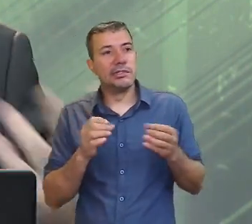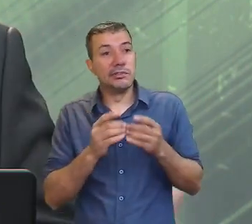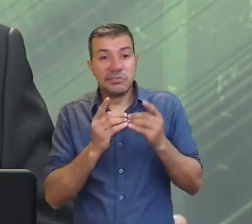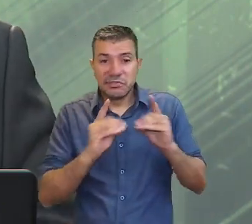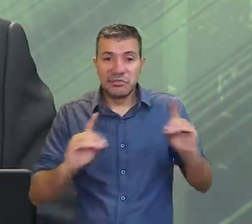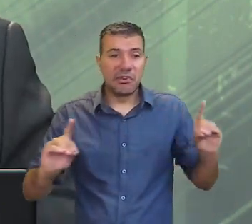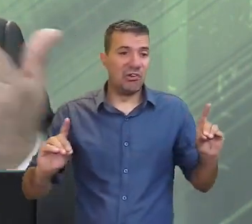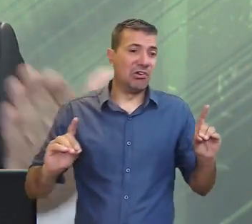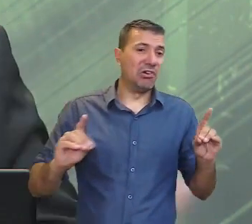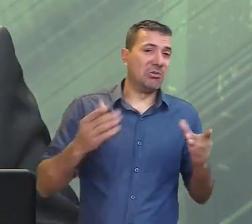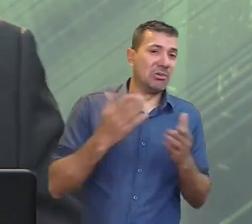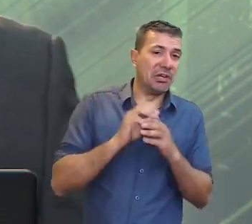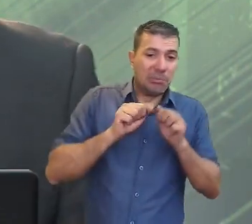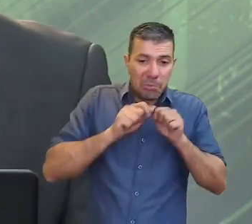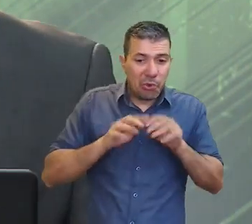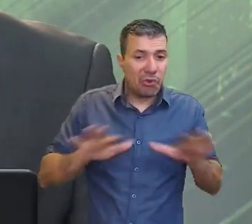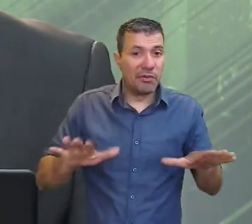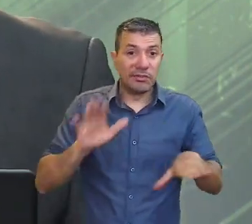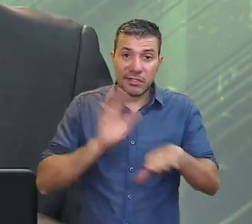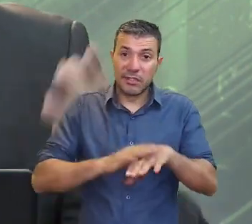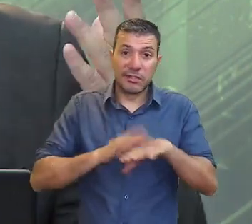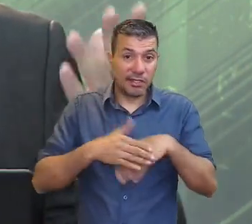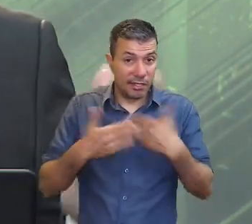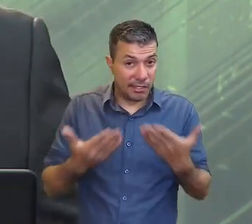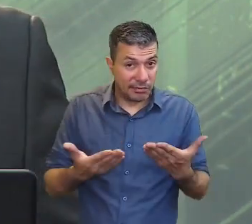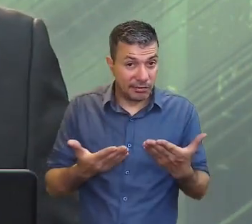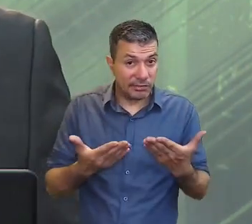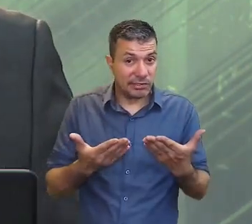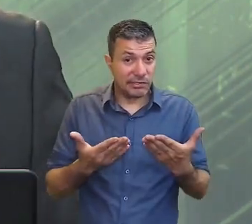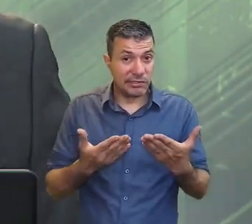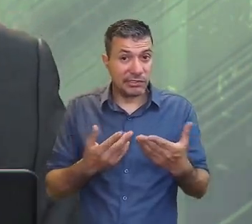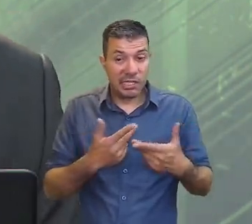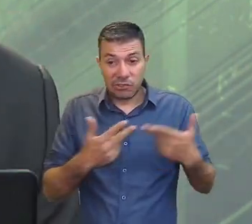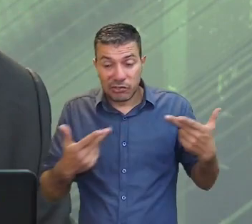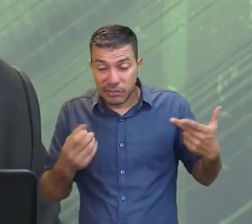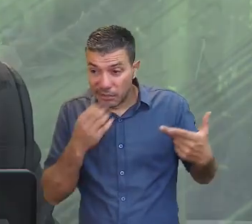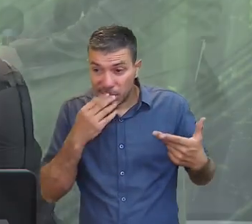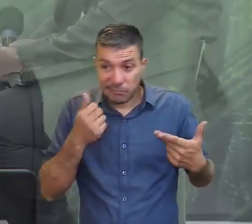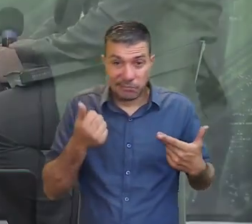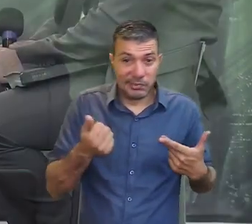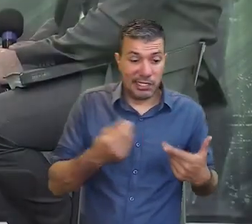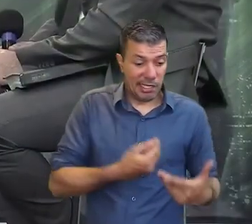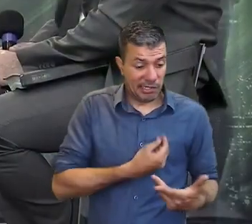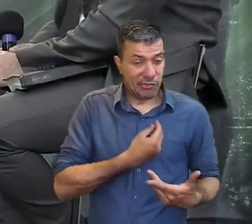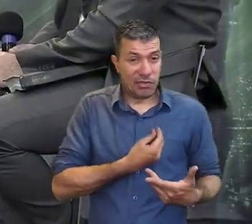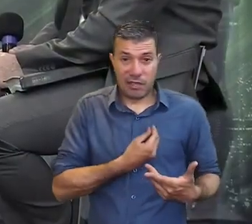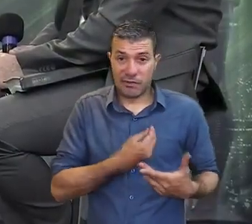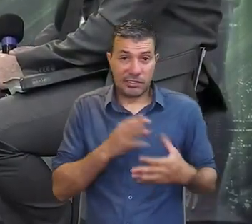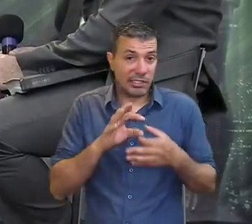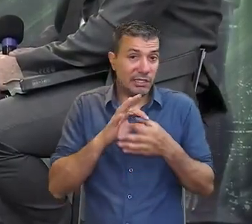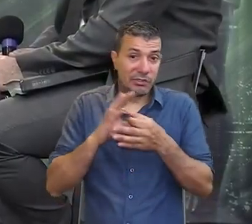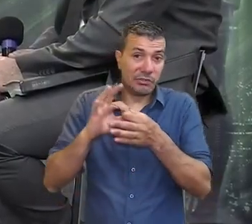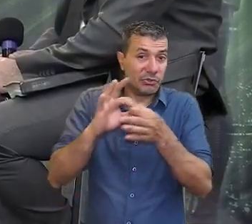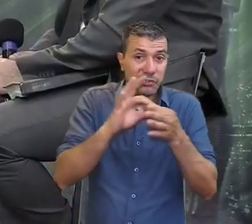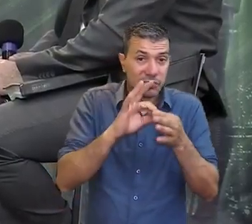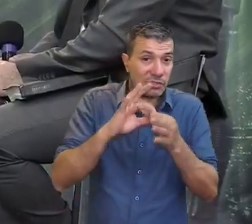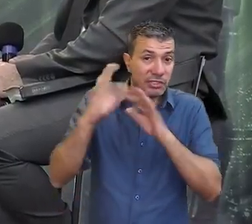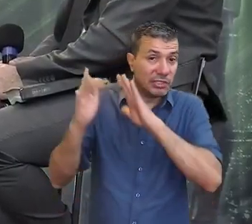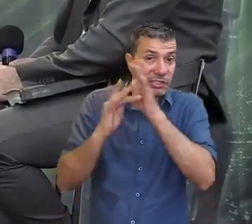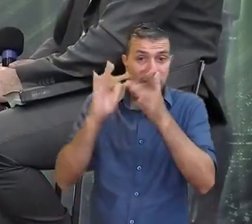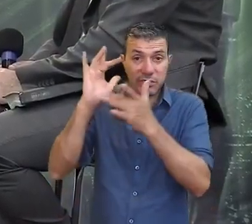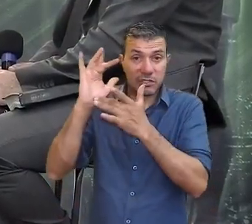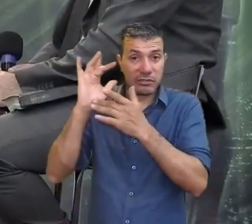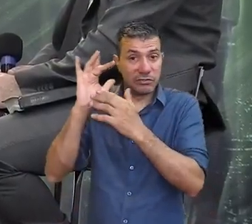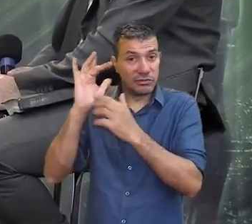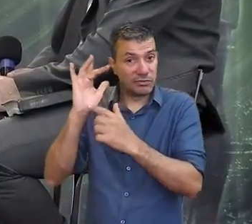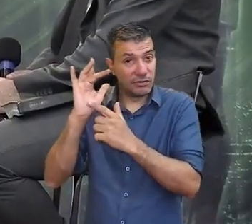da pandemia. Você sabe que não foi isso, é porque as coisas não estavam indo bem, porque a sua vida não estava em conformidade com a vontade de